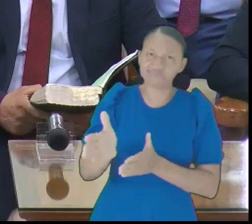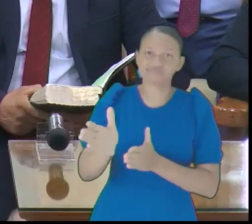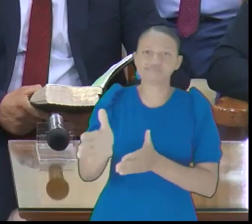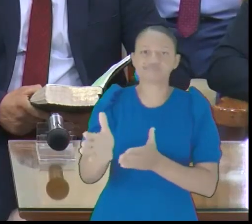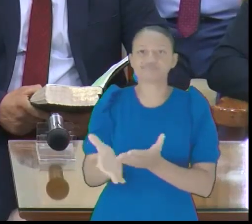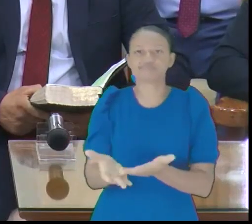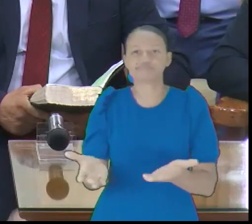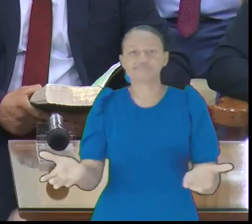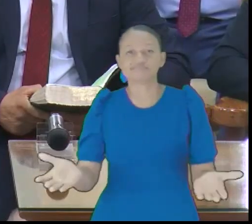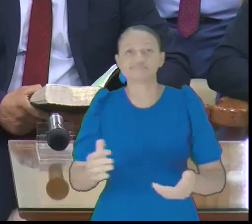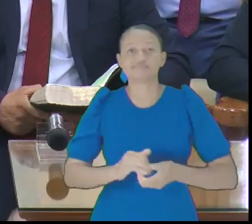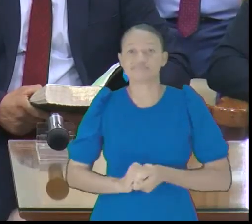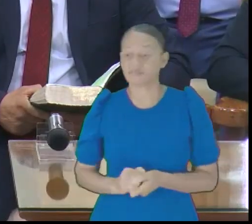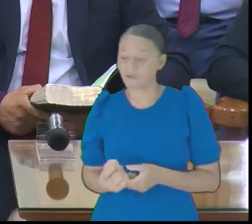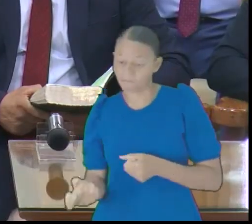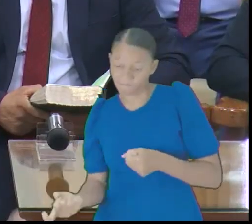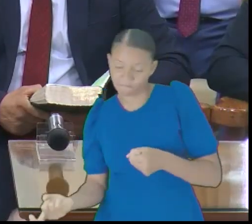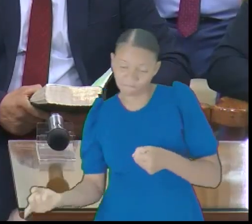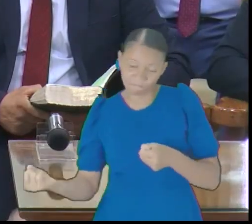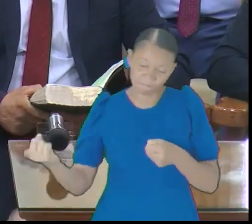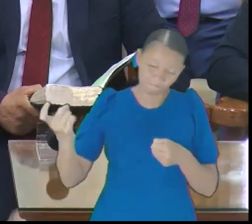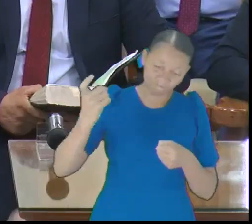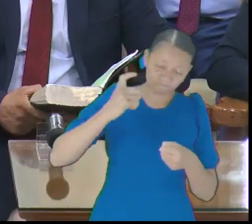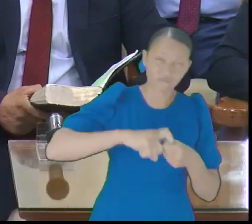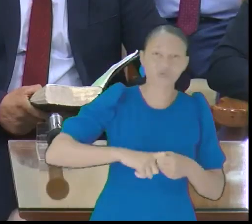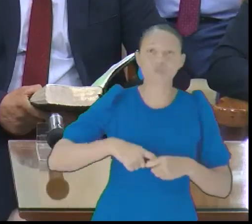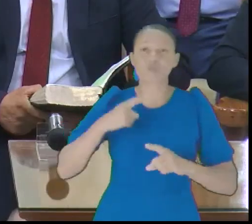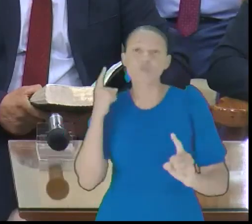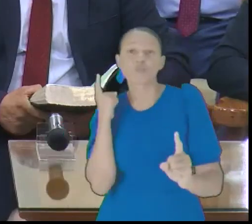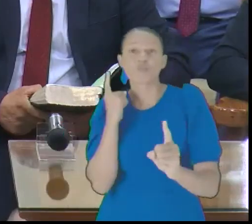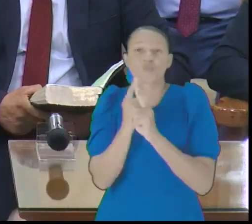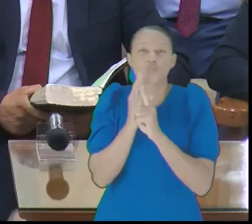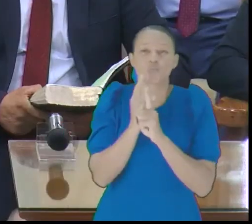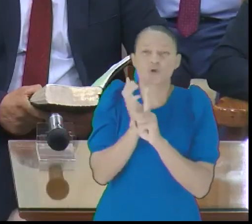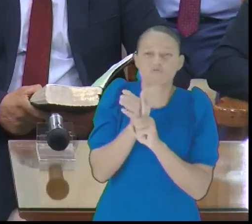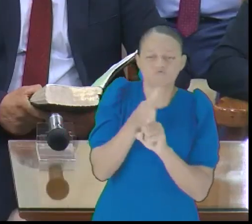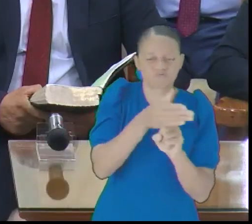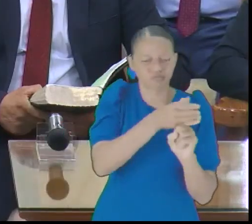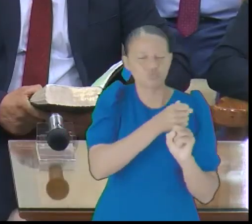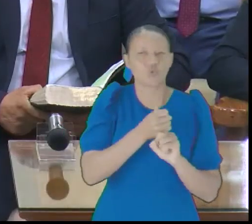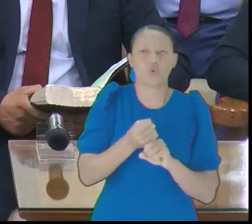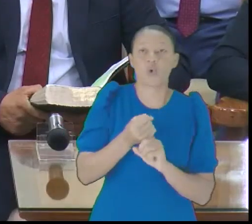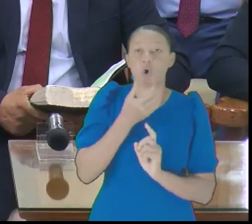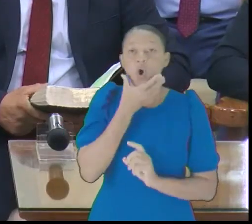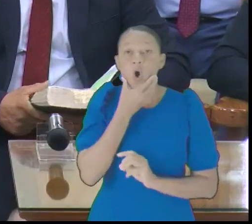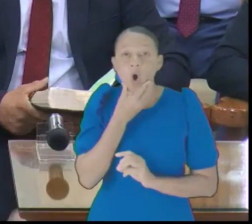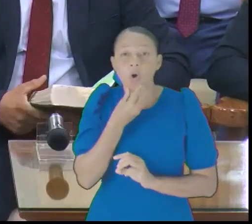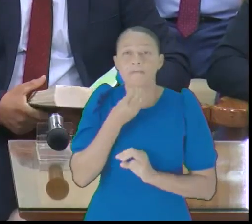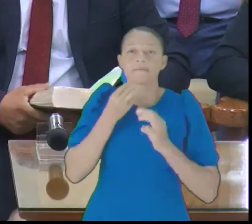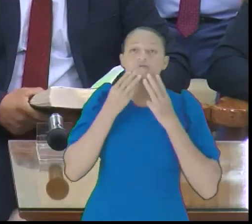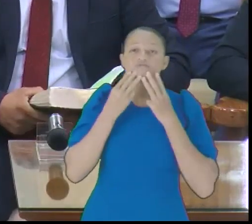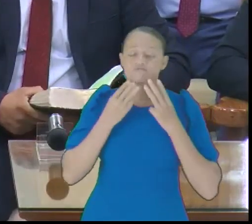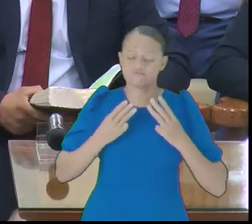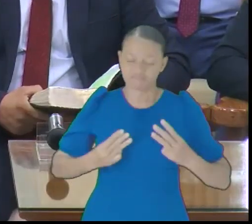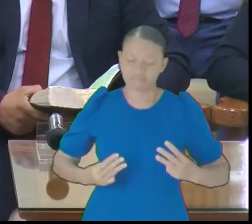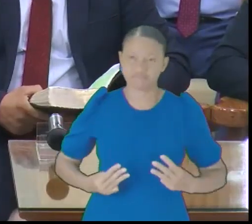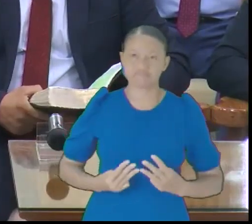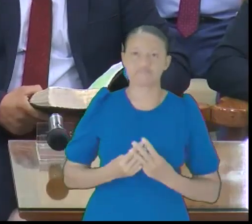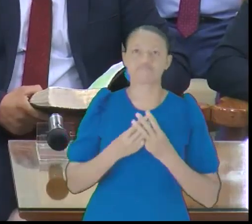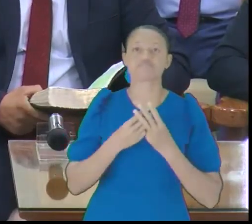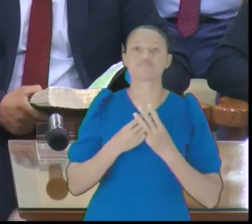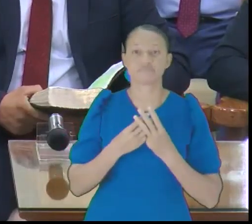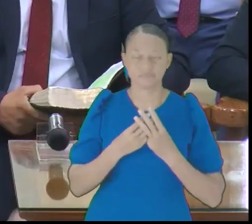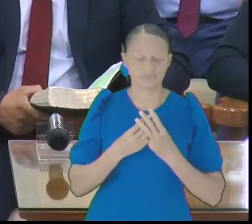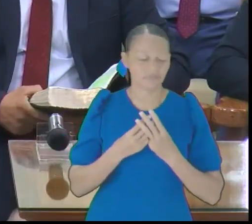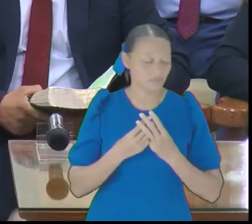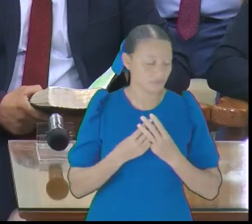Nessa trajetória de volta, ele encontra-se com o misterioso Melquisedeque. Melquisedeque lhe